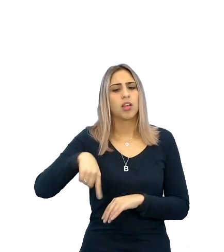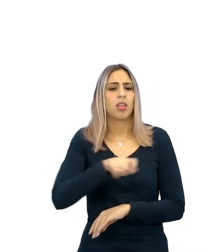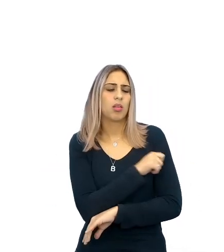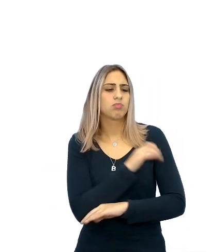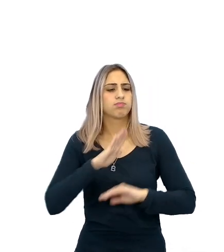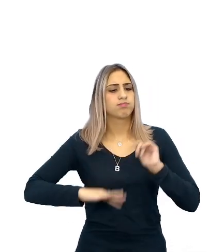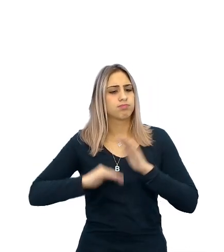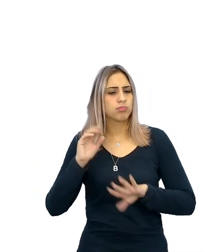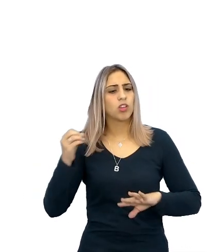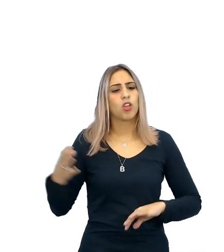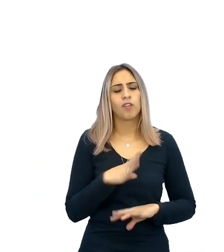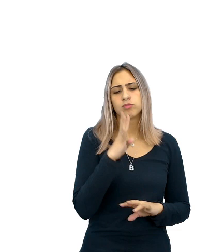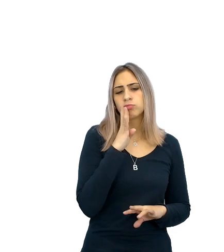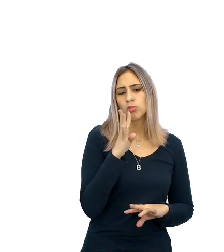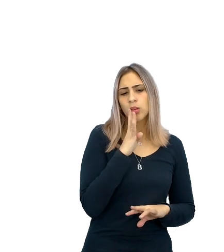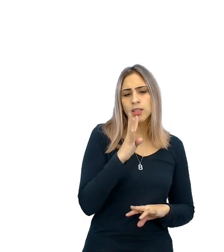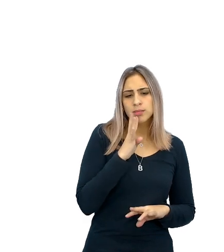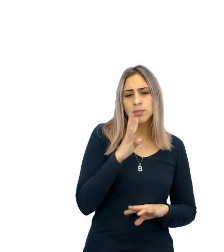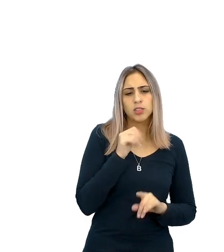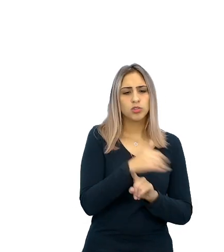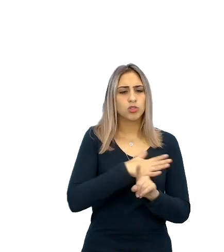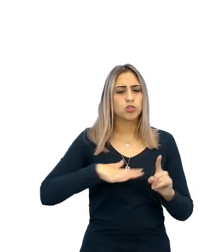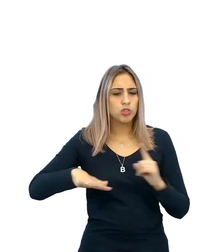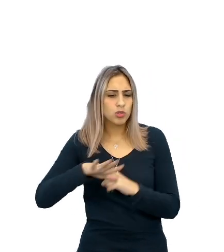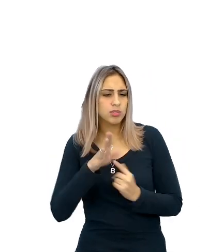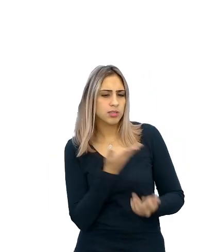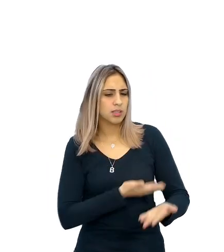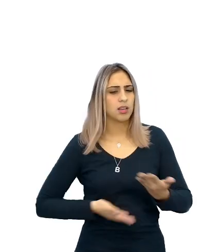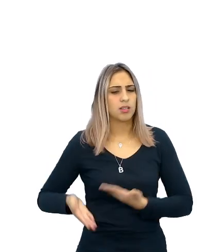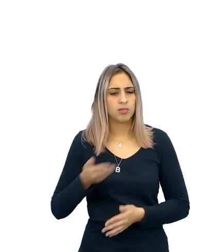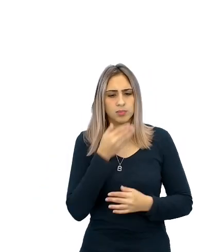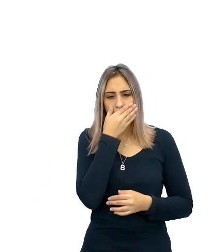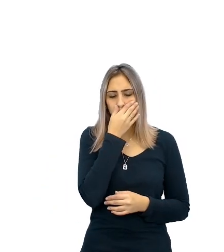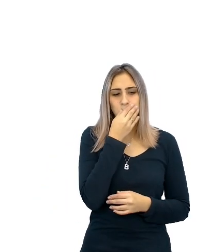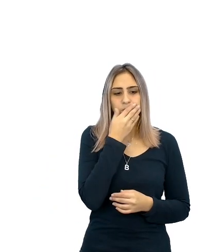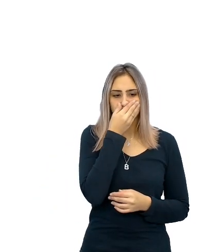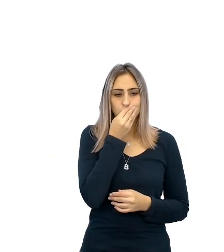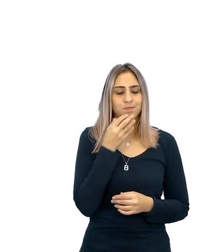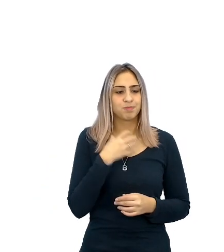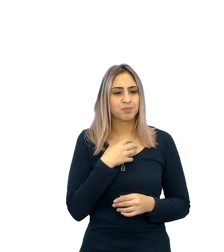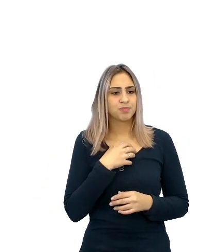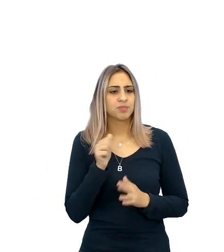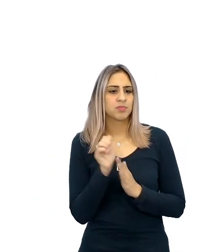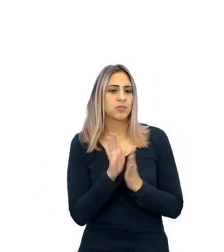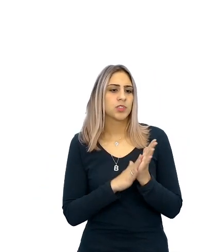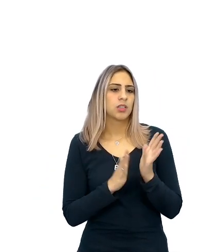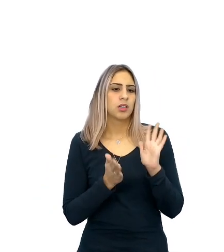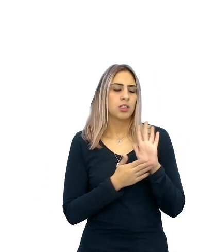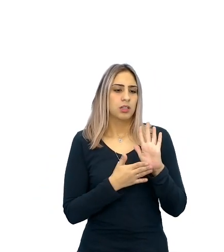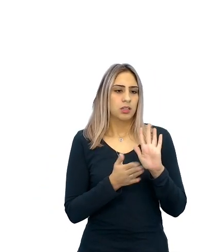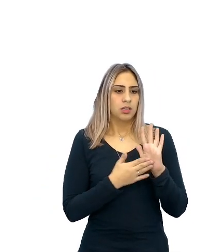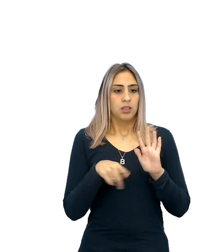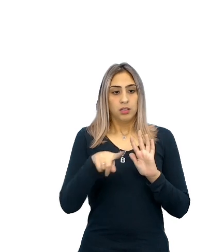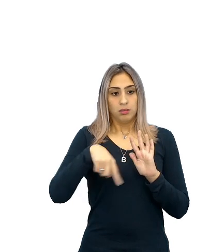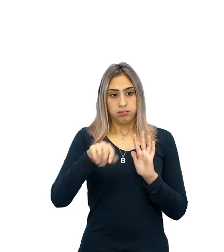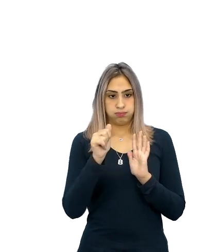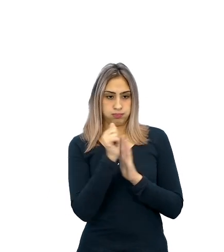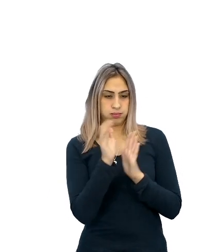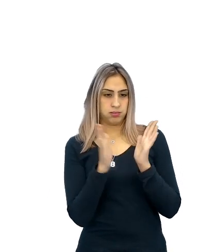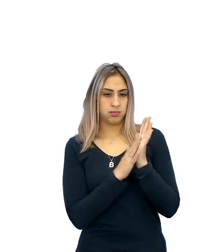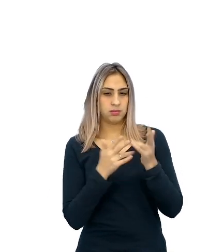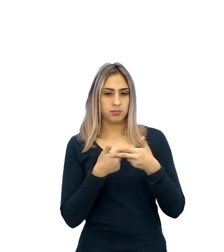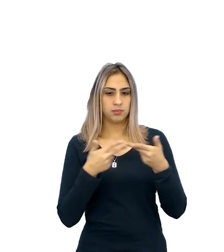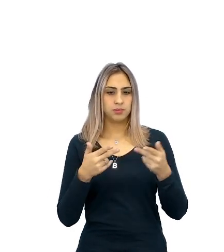estudantes construam novos conhecimentos, interajam com os colegas por meio de atividades propostas. Essas atividades devem